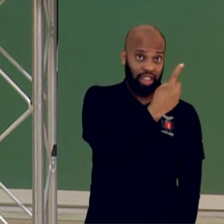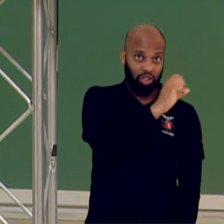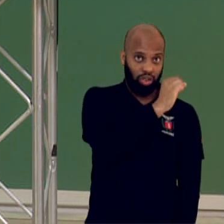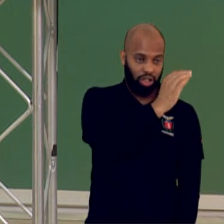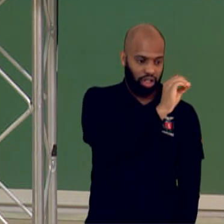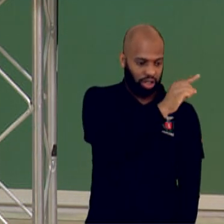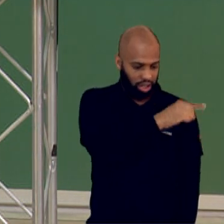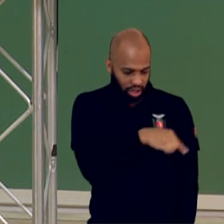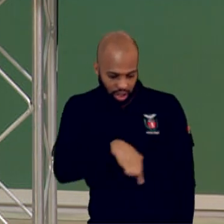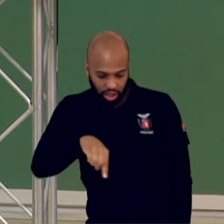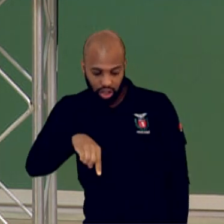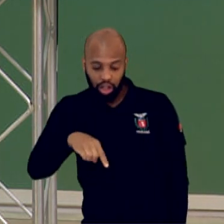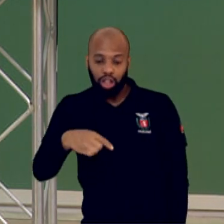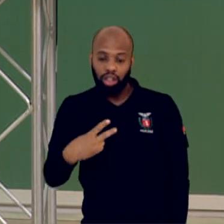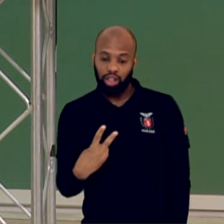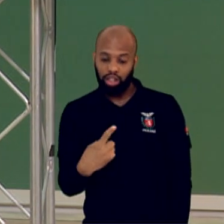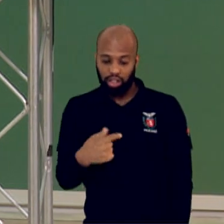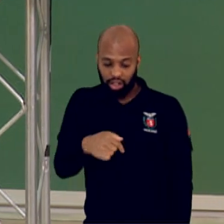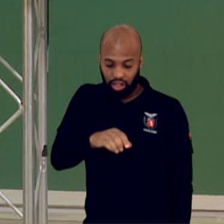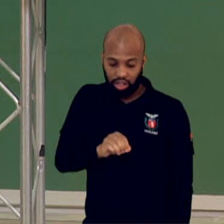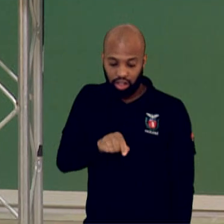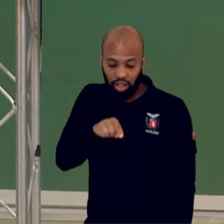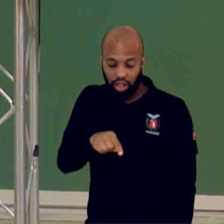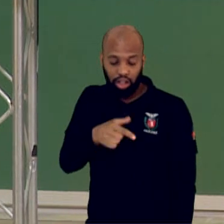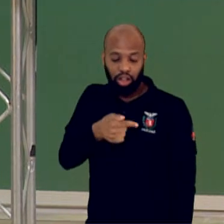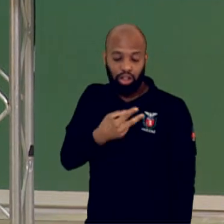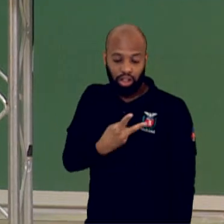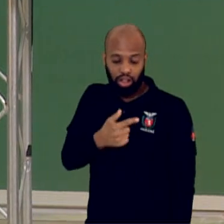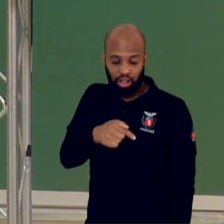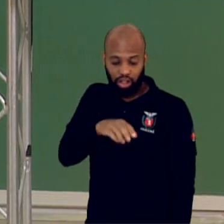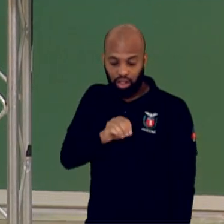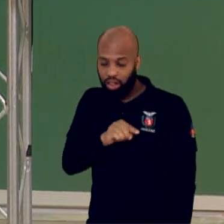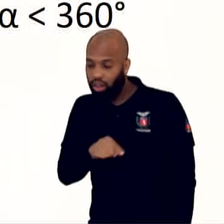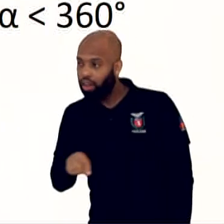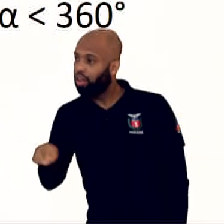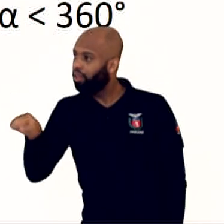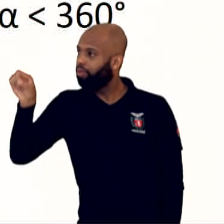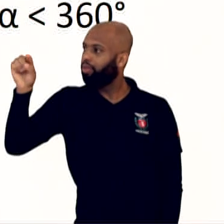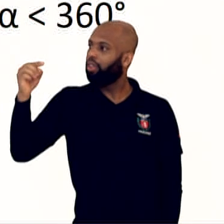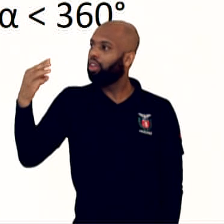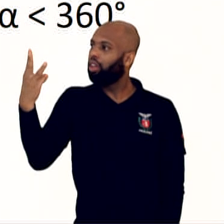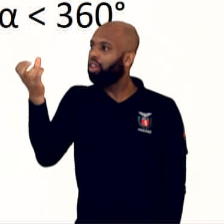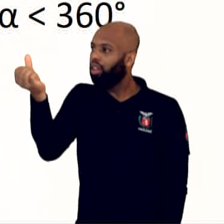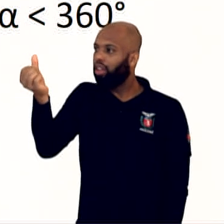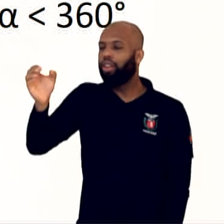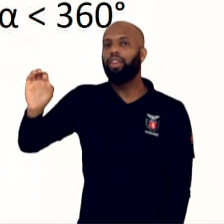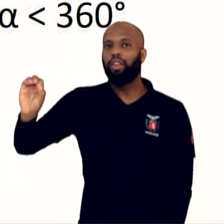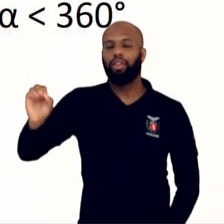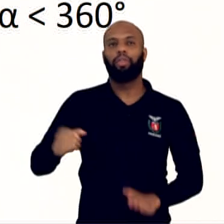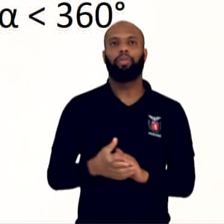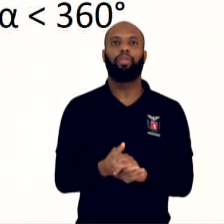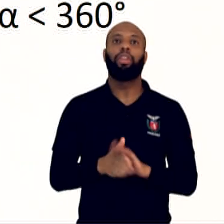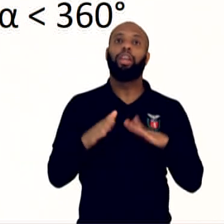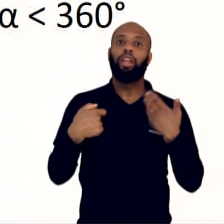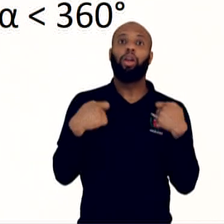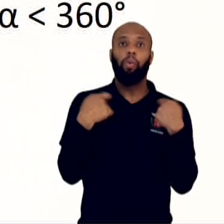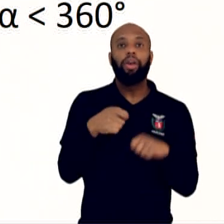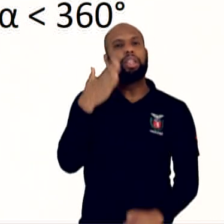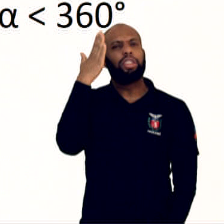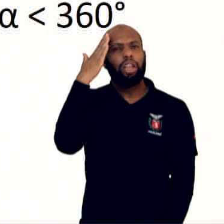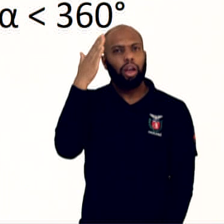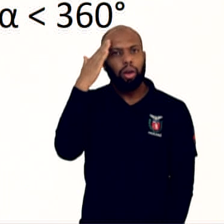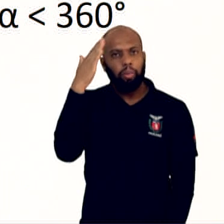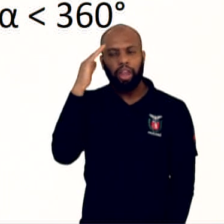270. Quarto e último quadrante, de 270 a 360. Então, é obrigado a